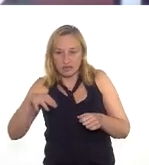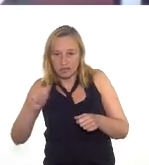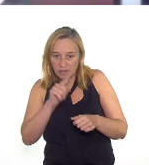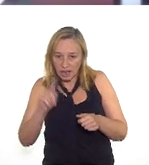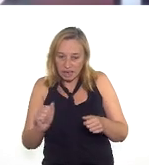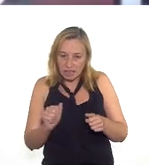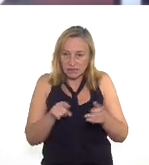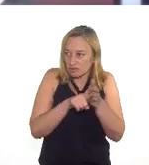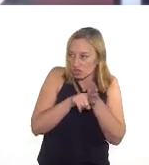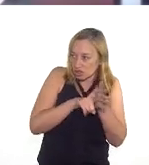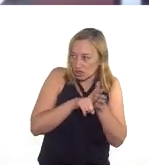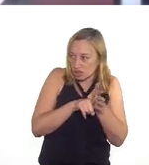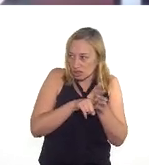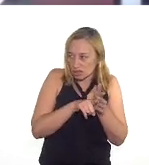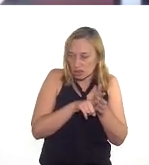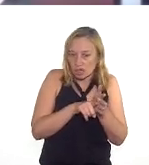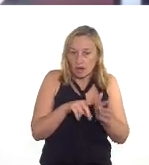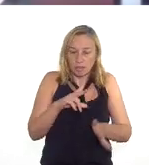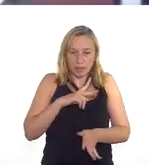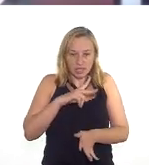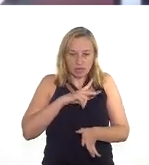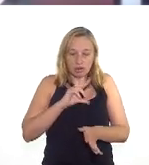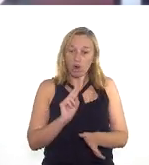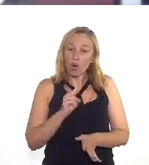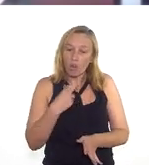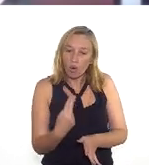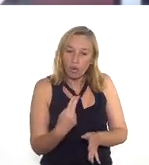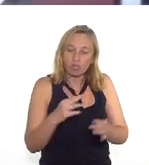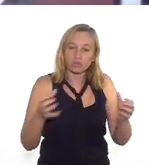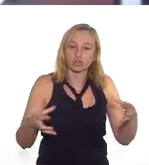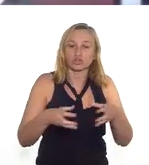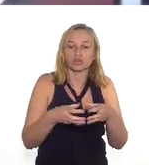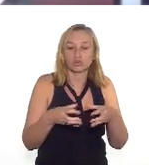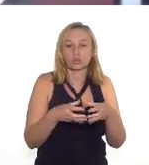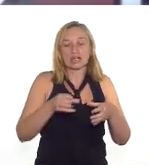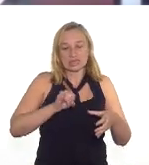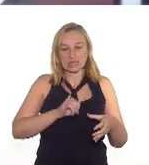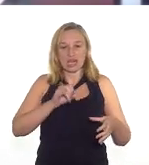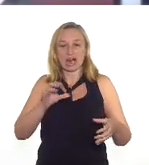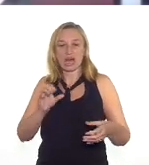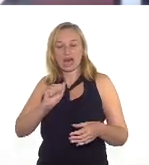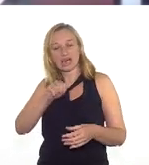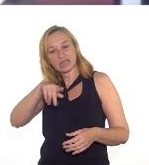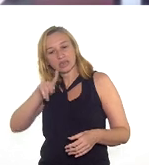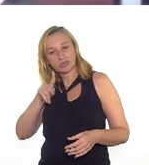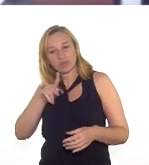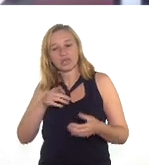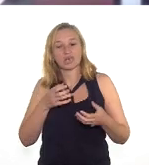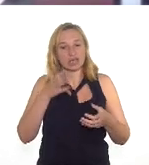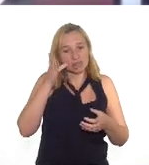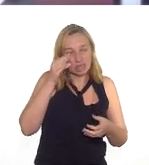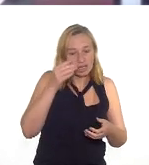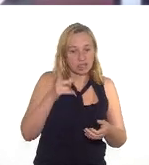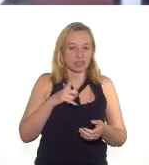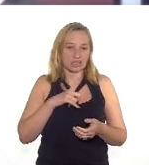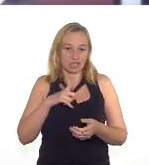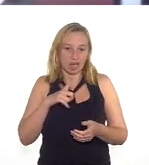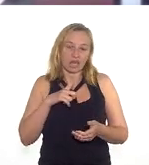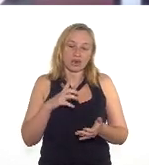as fiscalizações de forma individual ou de forma conjunta, caso a ANP manifeste interesse